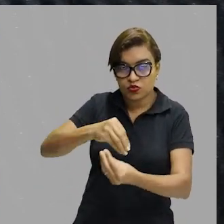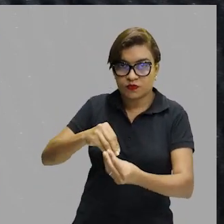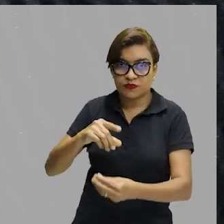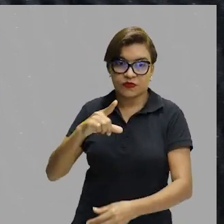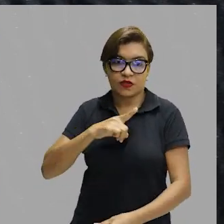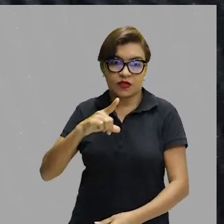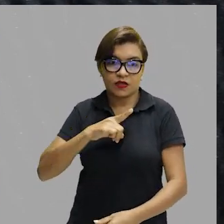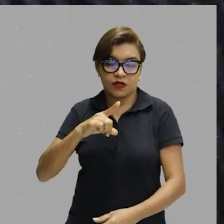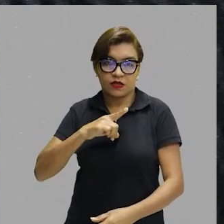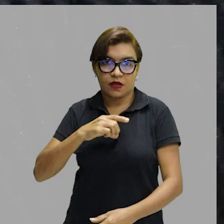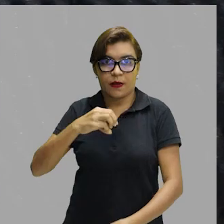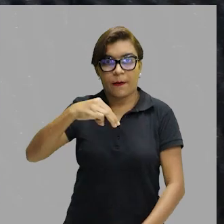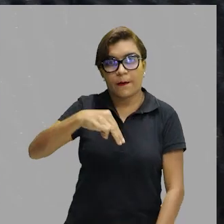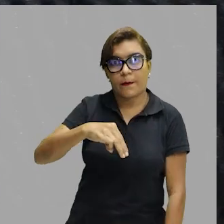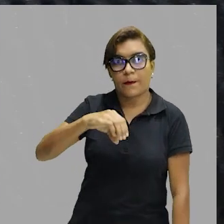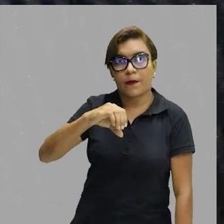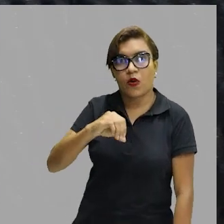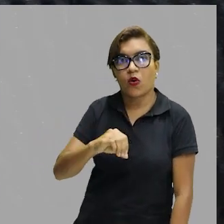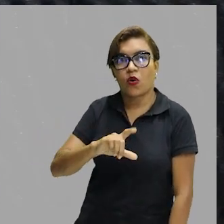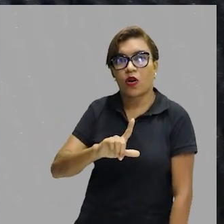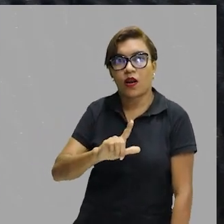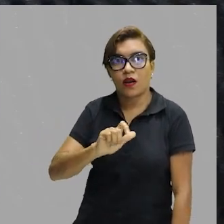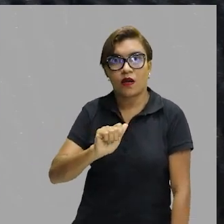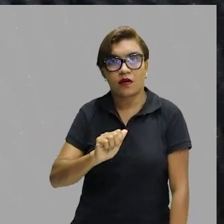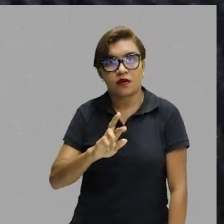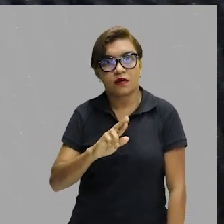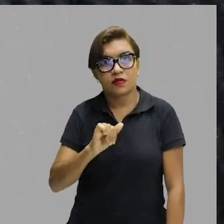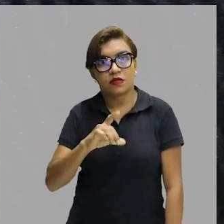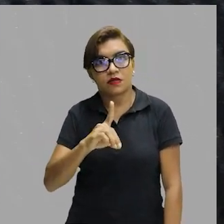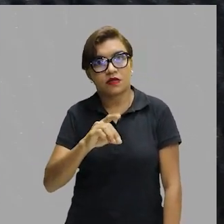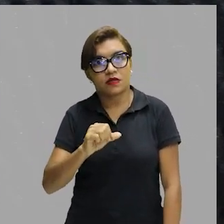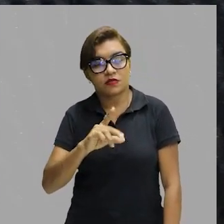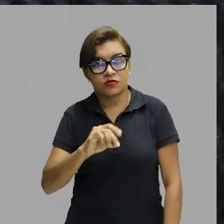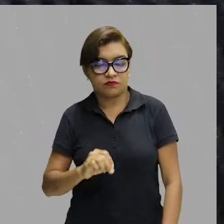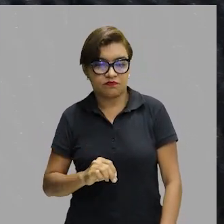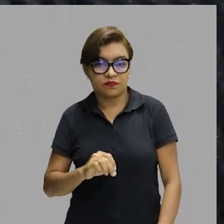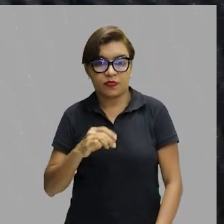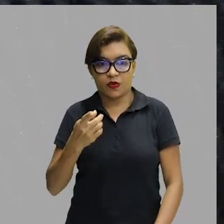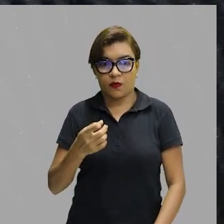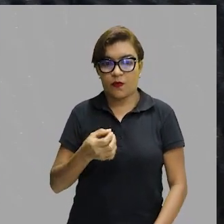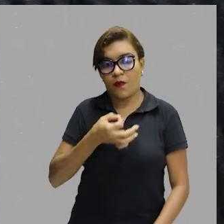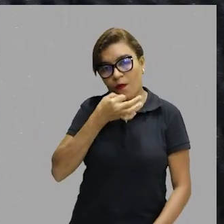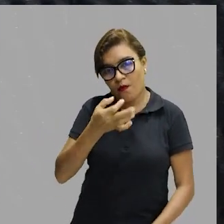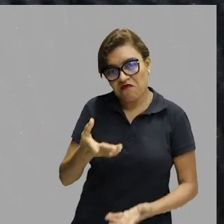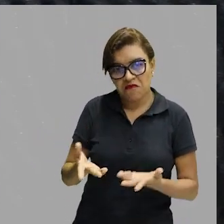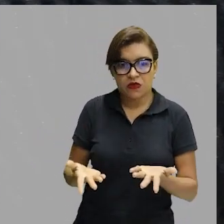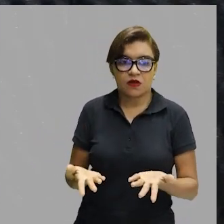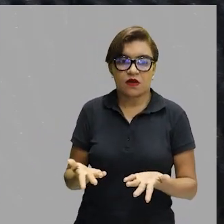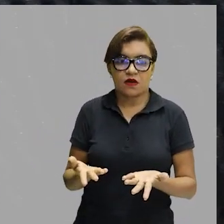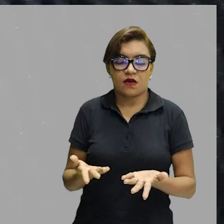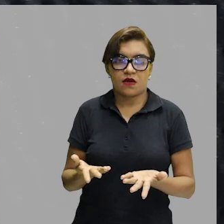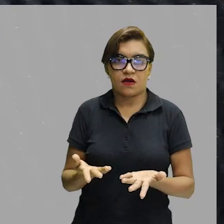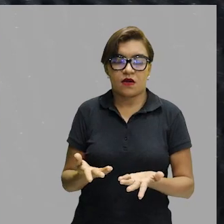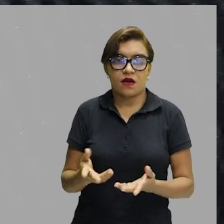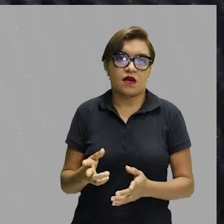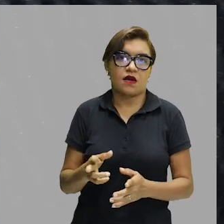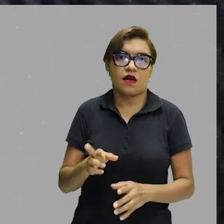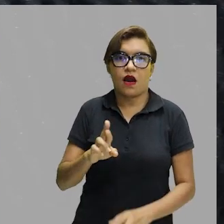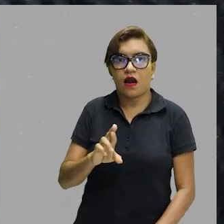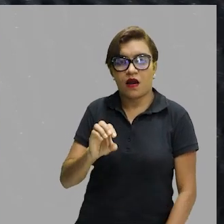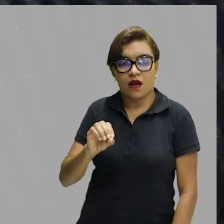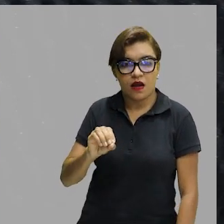a molalidade. Então, a expressão de Raoult pode também ser expressa da seguinte forma,